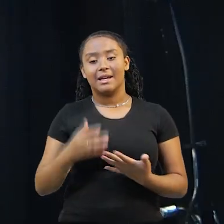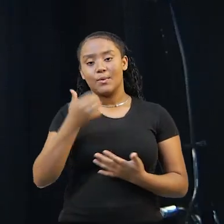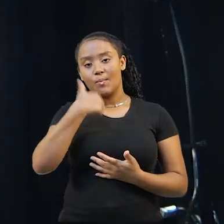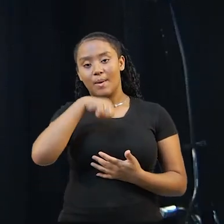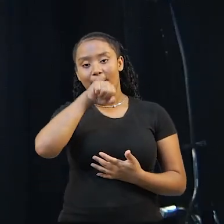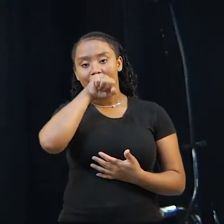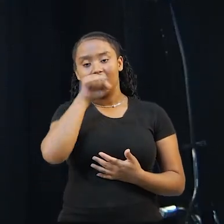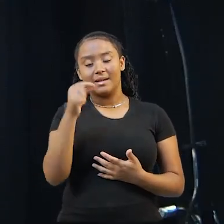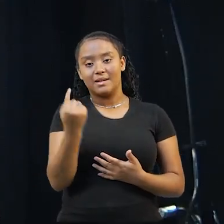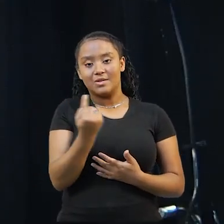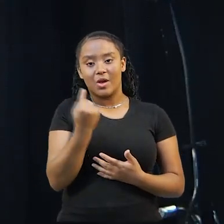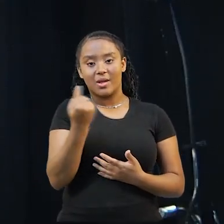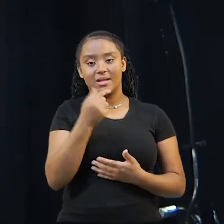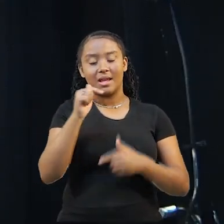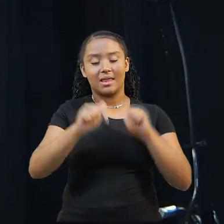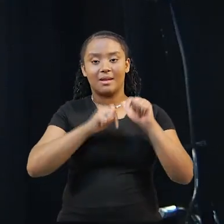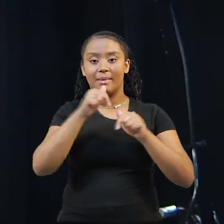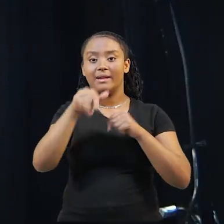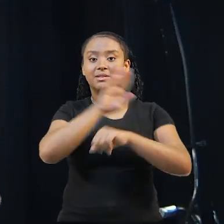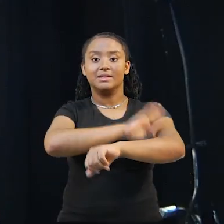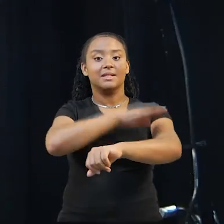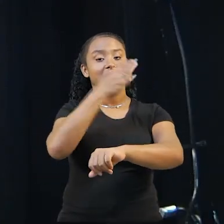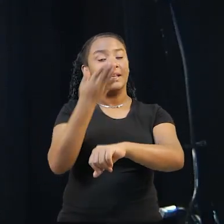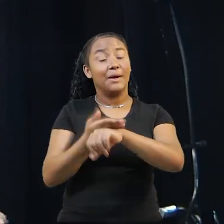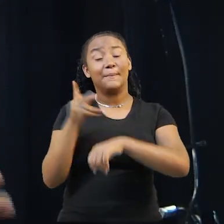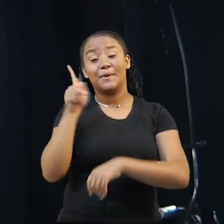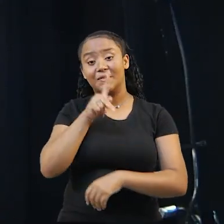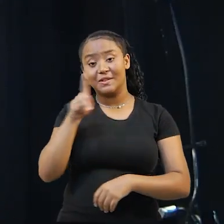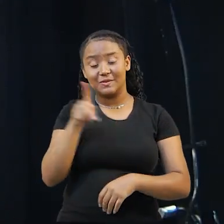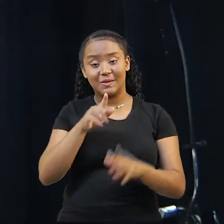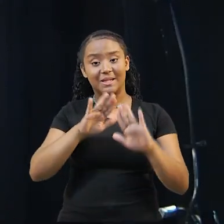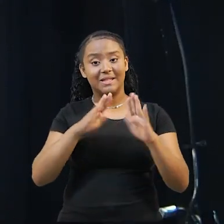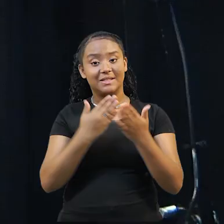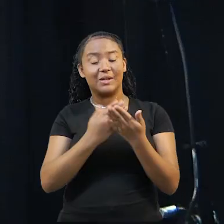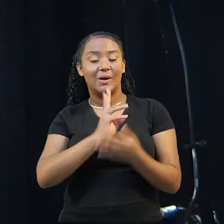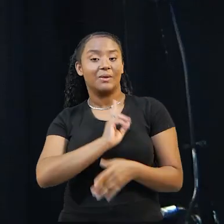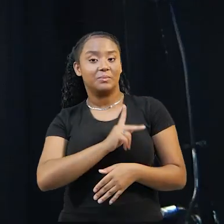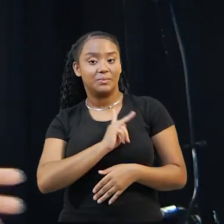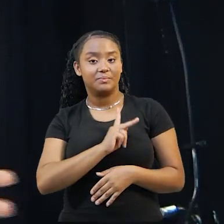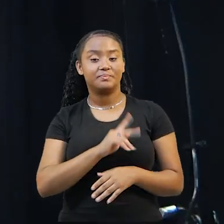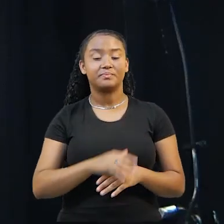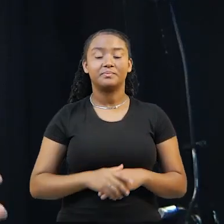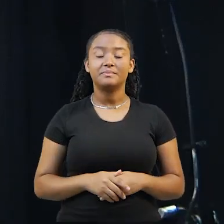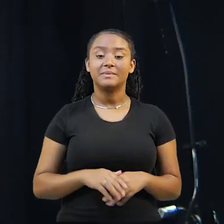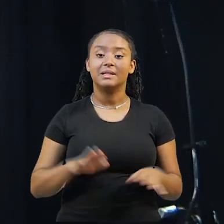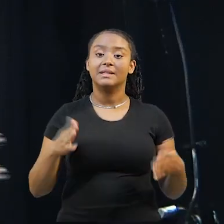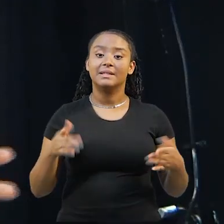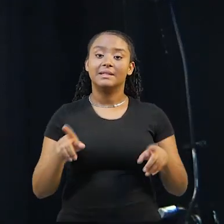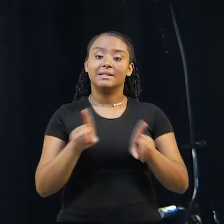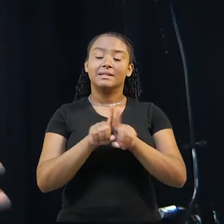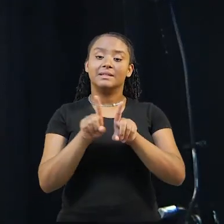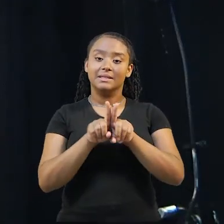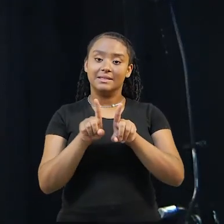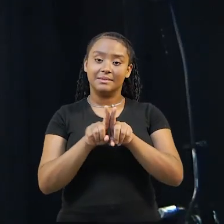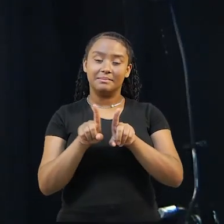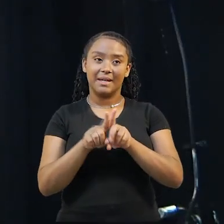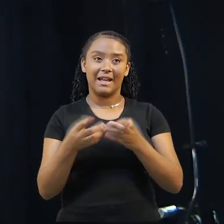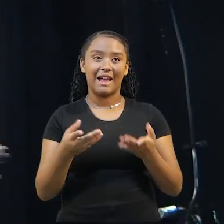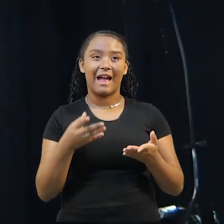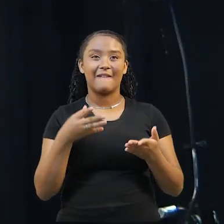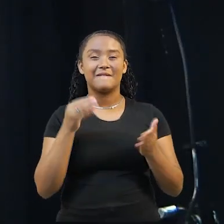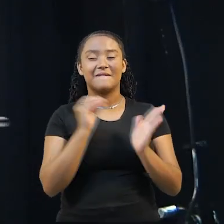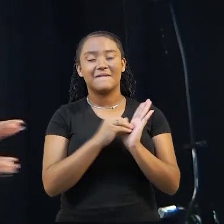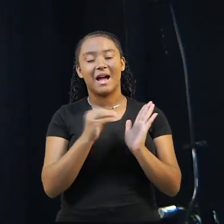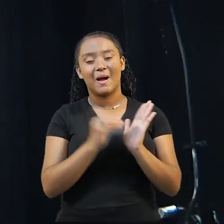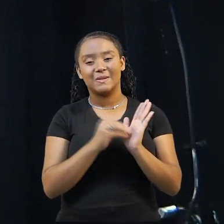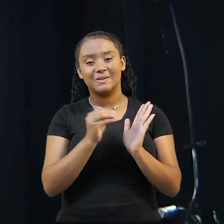sozinha, trabalhando o dia inteiro, professora da rede pública, trazem também. E a ausência dessa figura paterna que meu